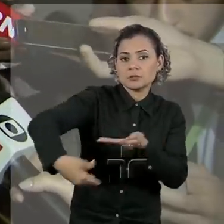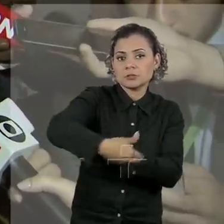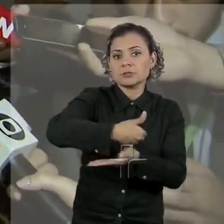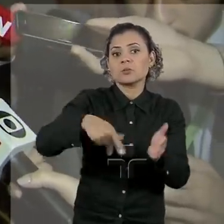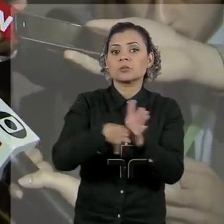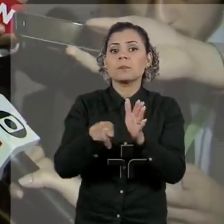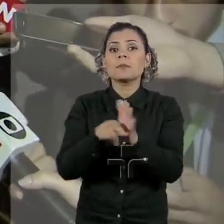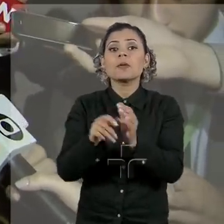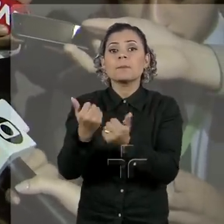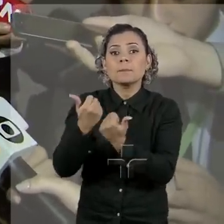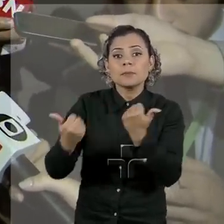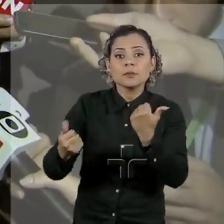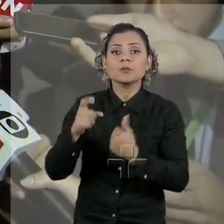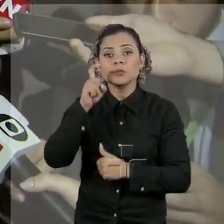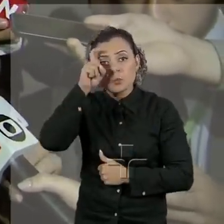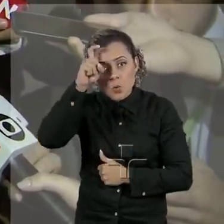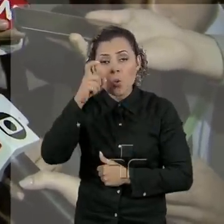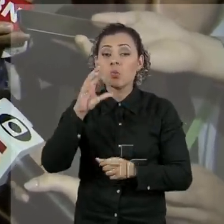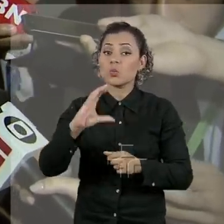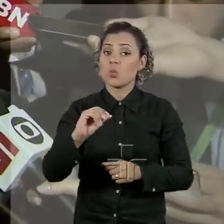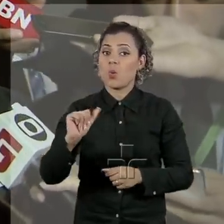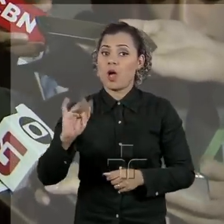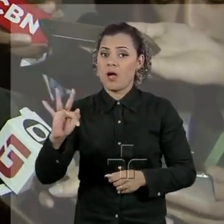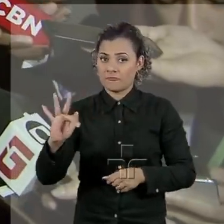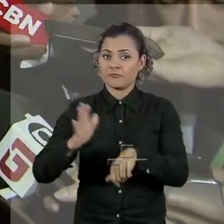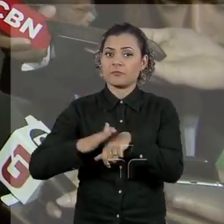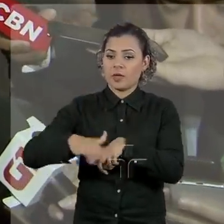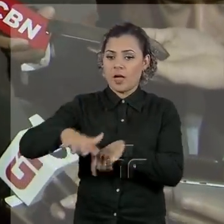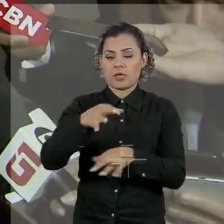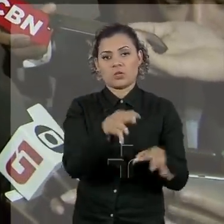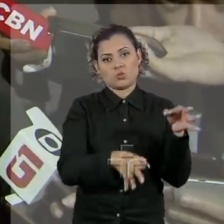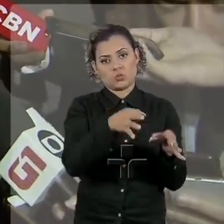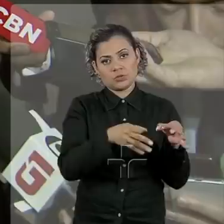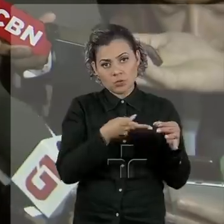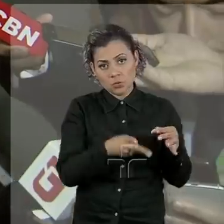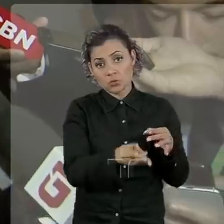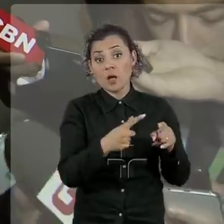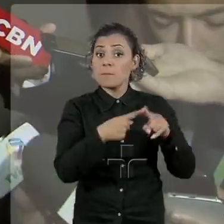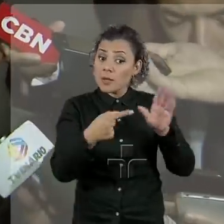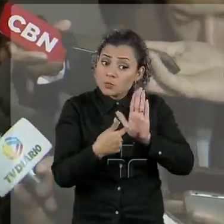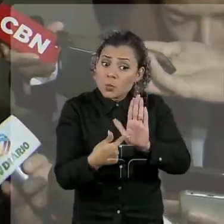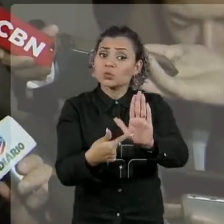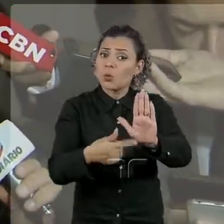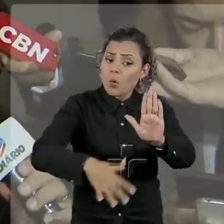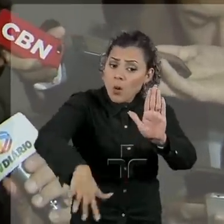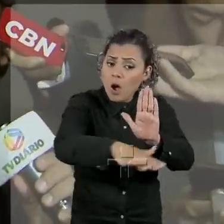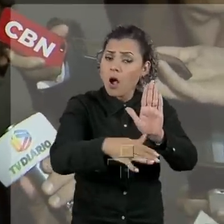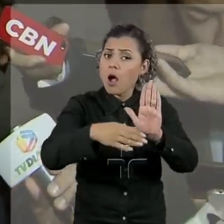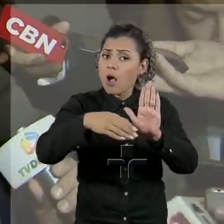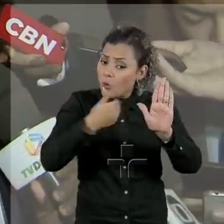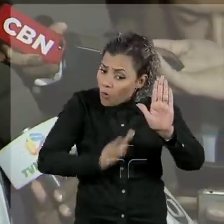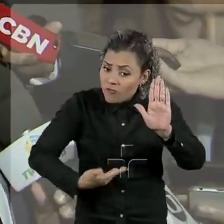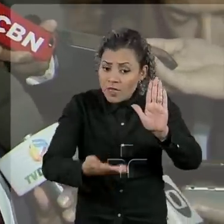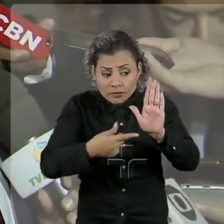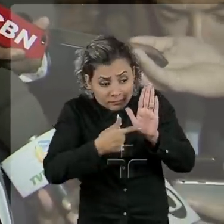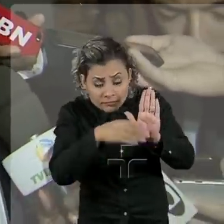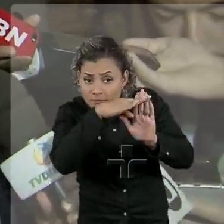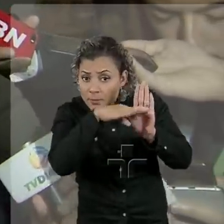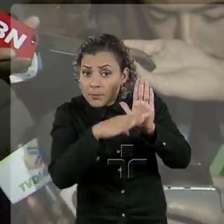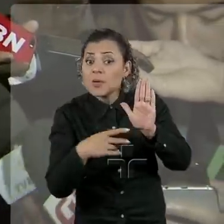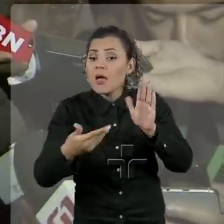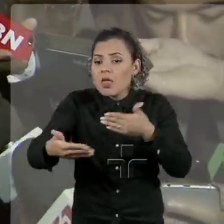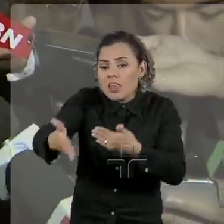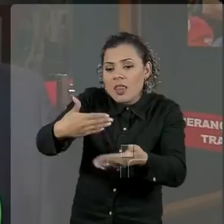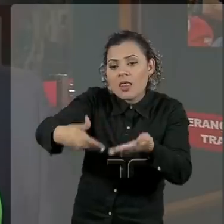Moro na defesa do COAF na Justiça. Aliás, ele mostrou para o próprio governo que o diálogo pode